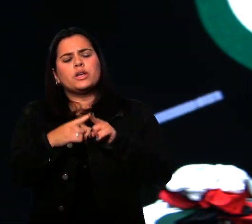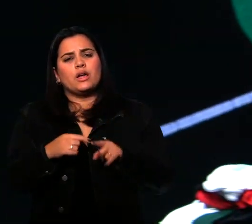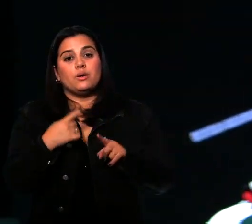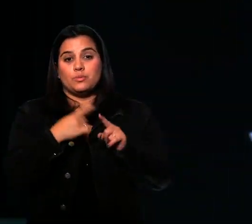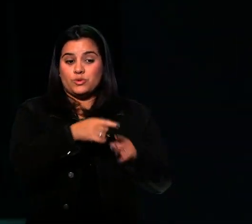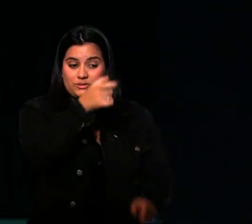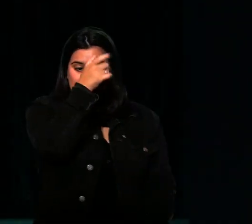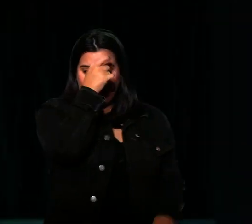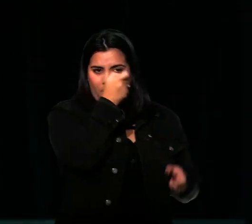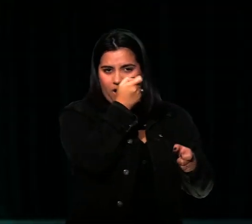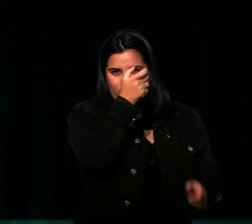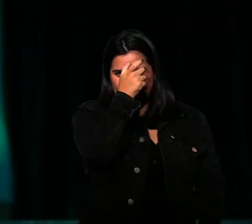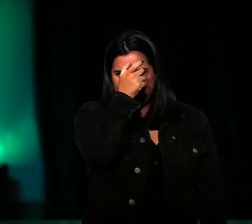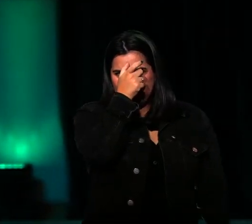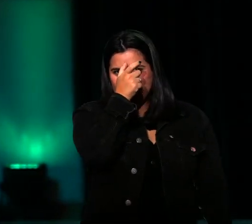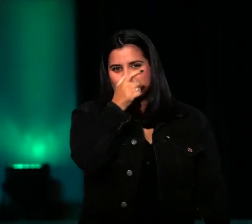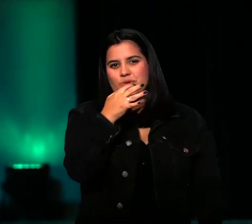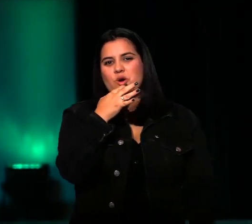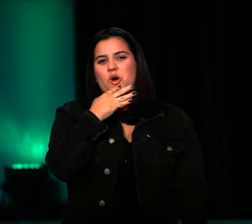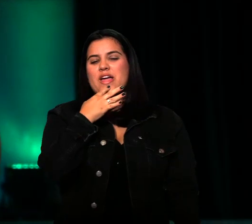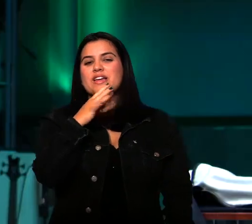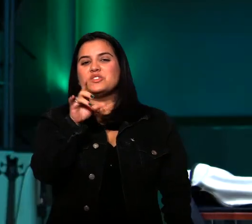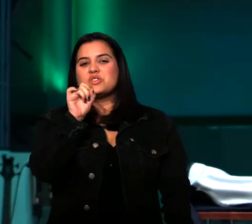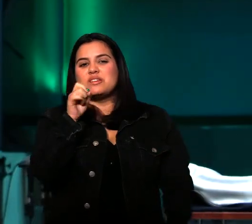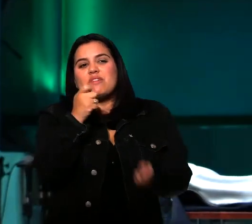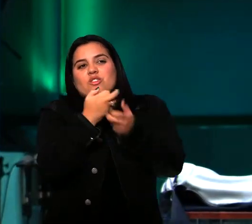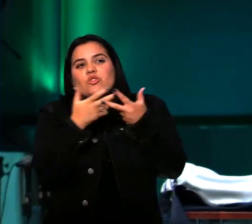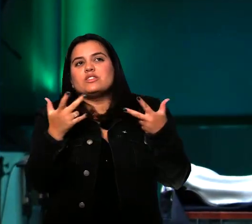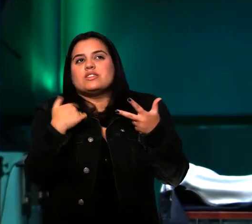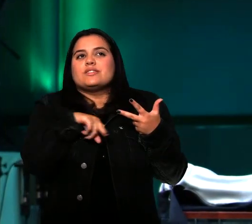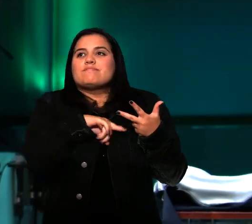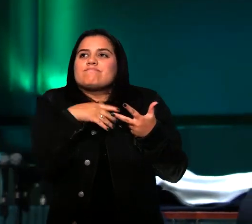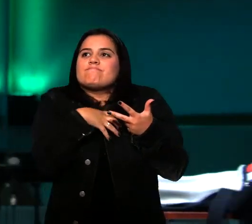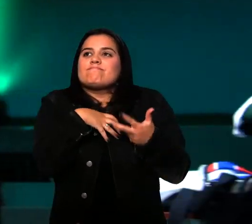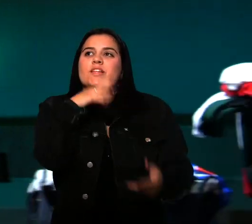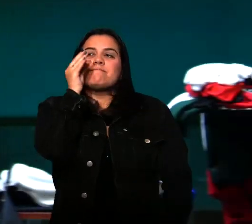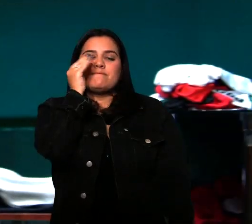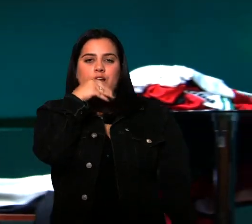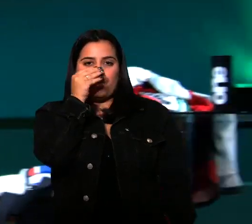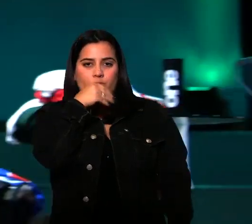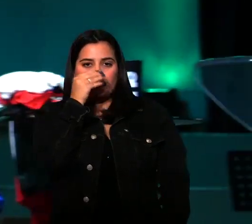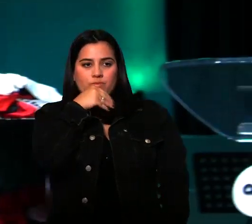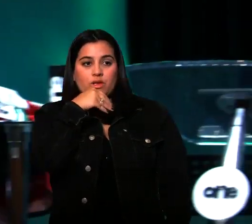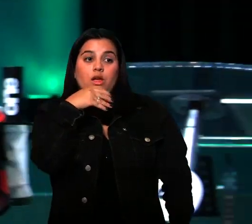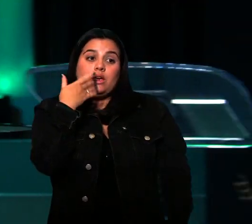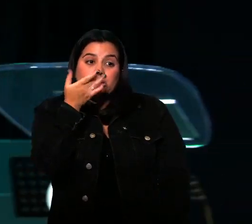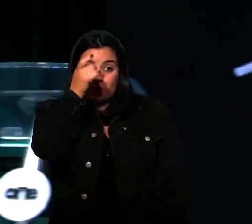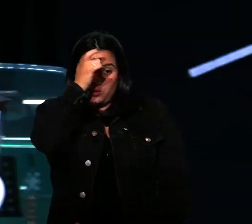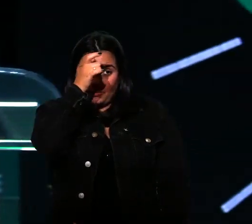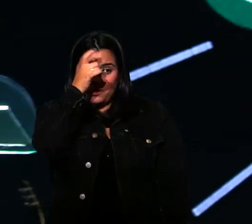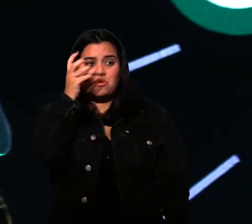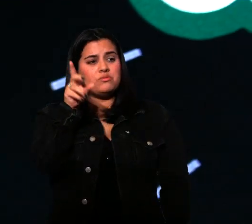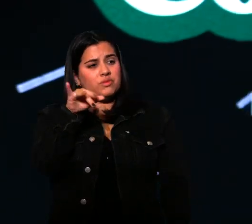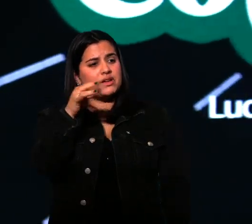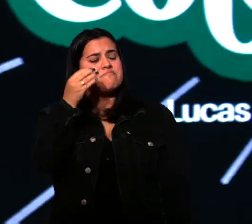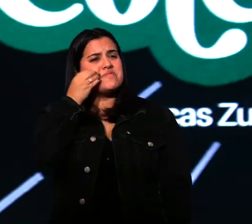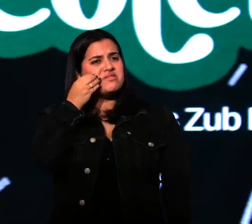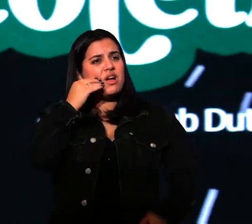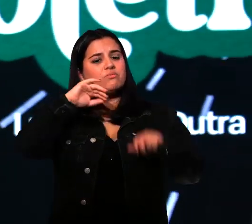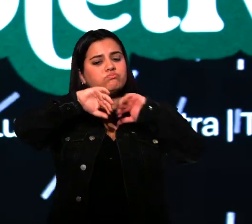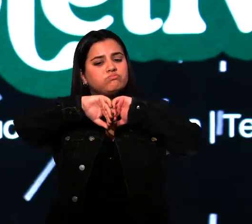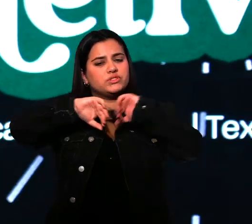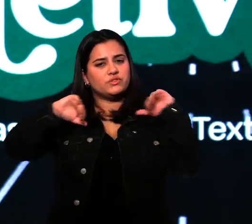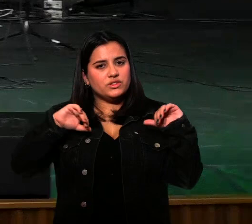meio aos relacionamentos uns com os outros é tão difícil lidar com algumas coisas algumas vezes. Ele tenta trazer divisão, separação, e todas as vezes que nós